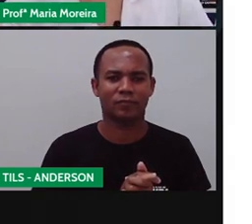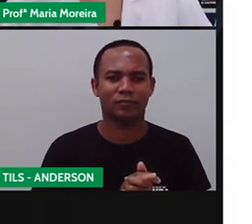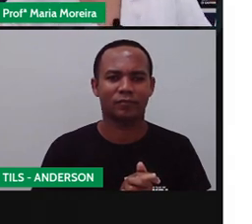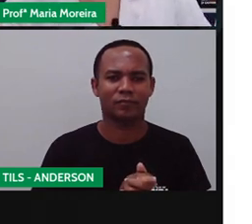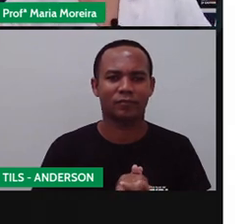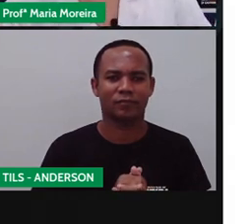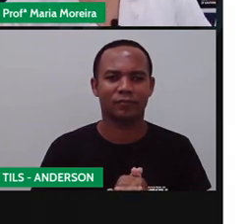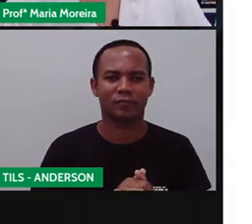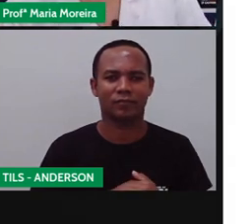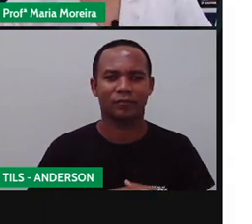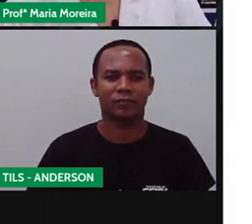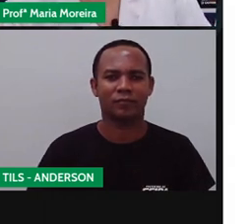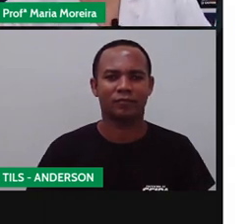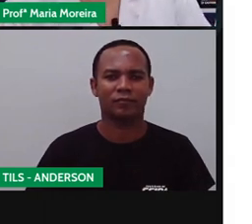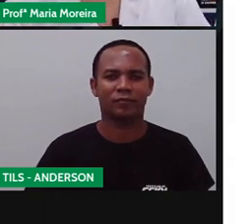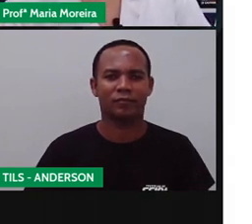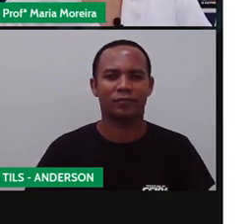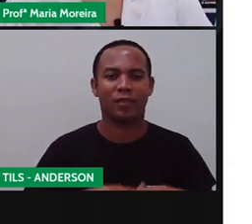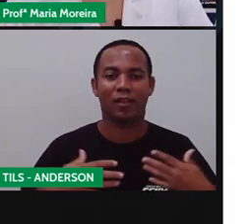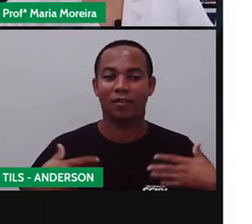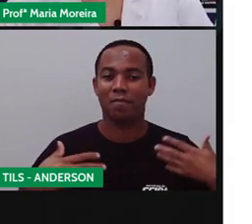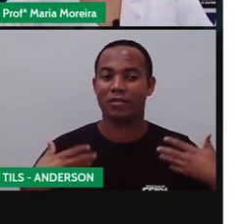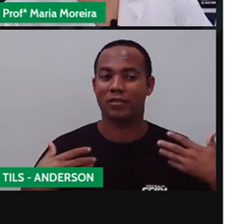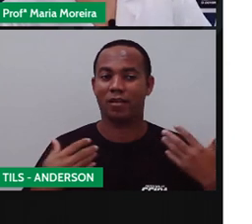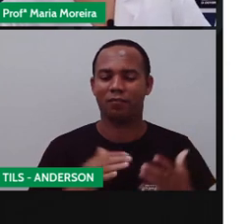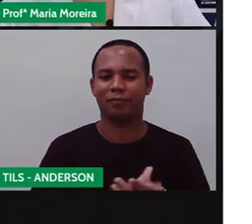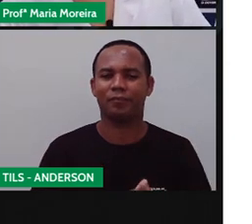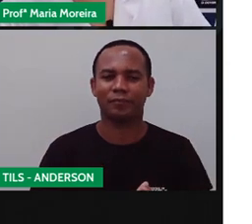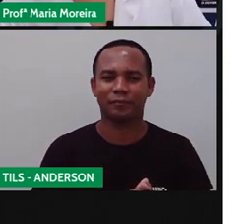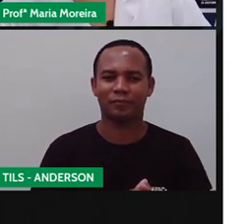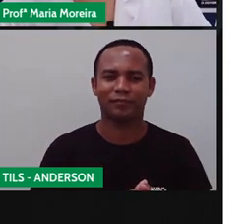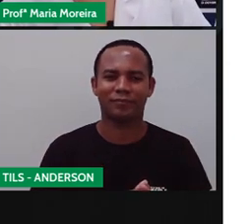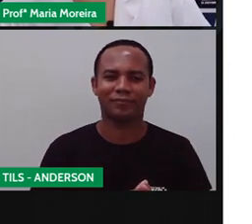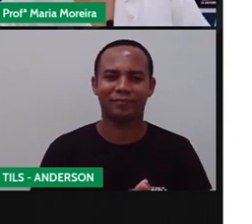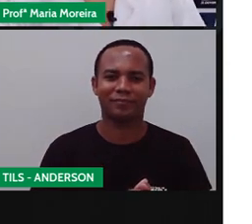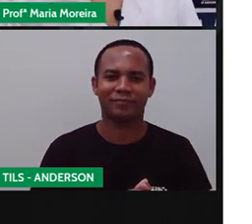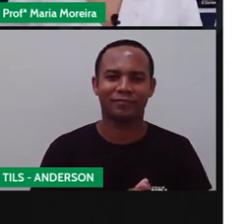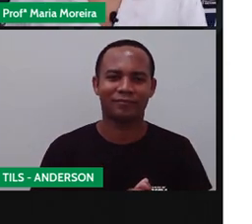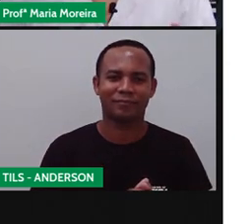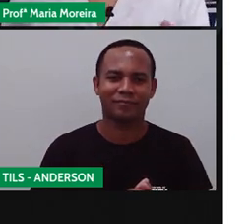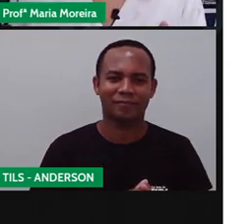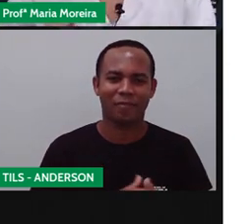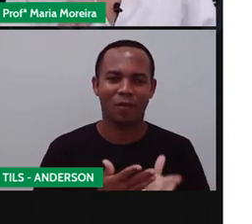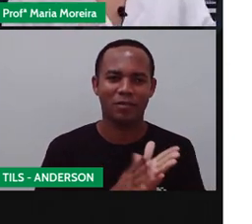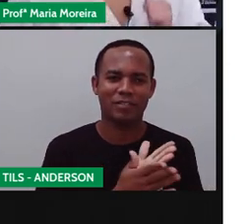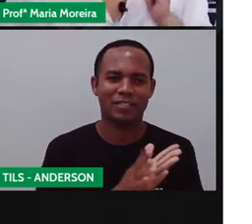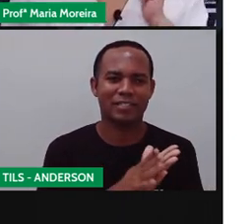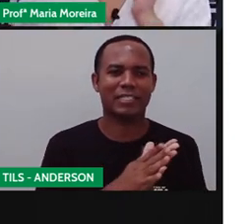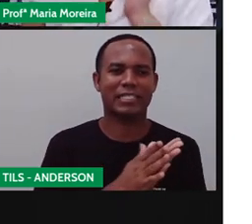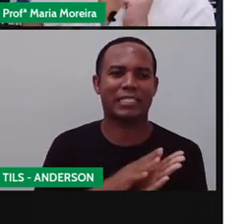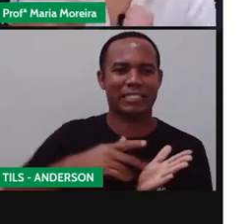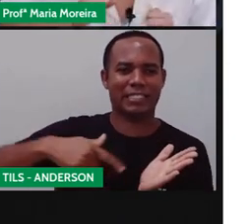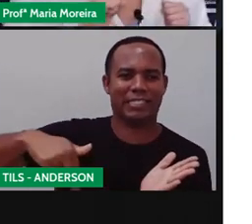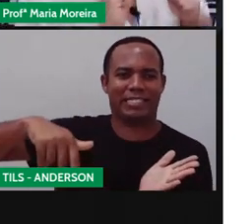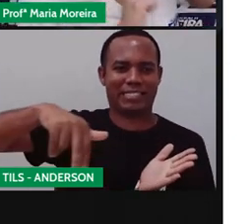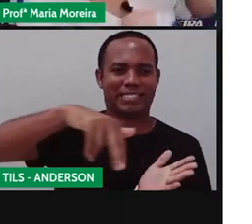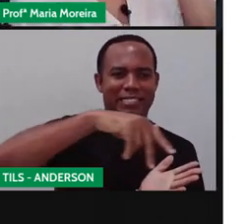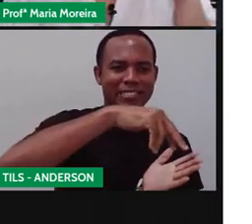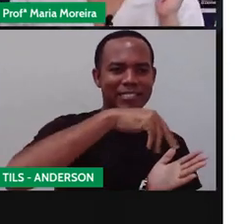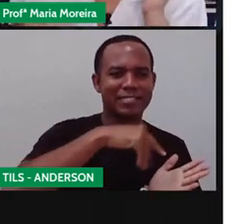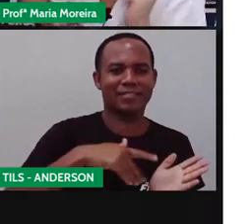estado. Vamos lá, que é só animação. Parece até que a gente tá ganhando na Mega Sena, viu, Anderson? Samba de roda,